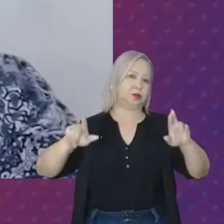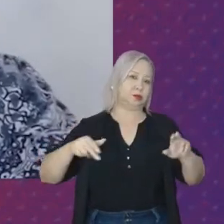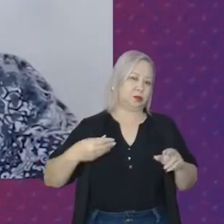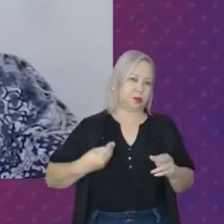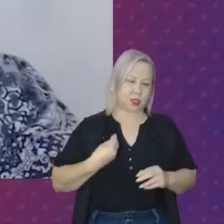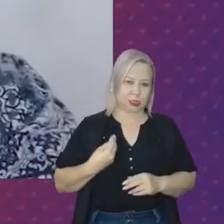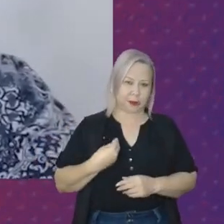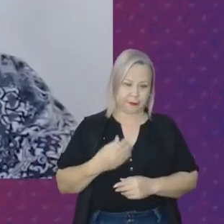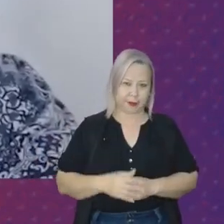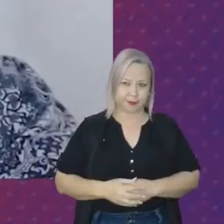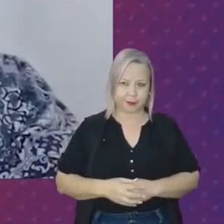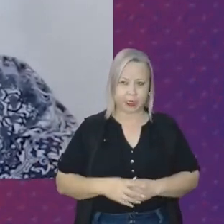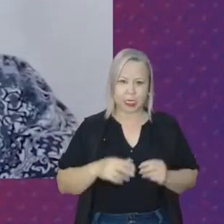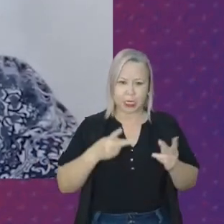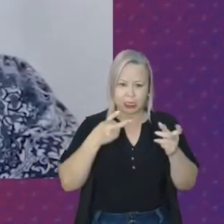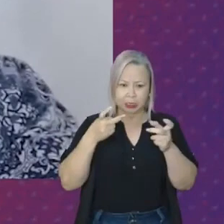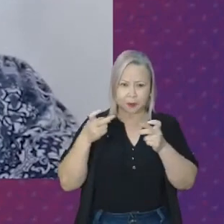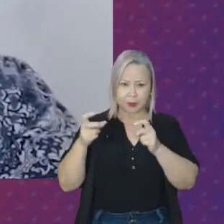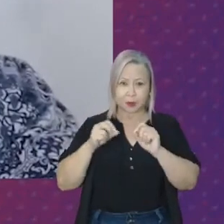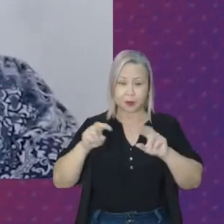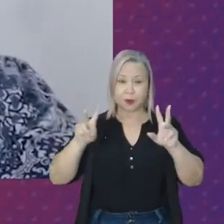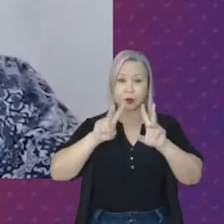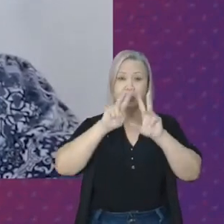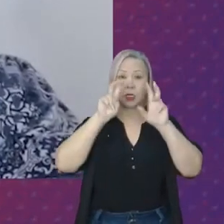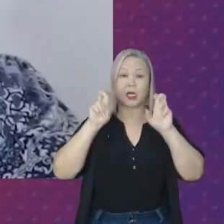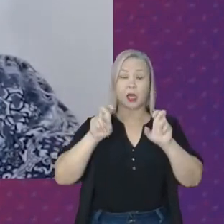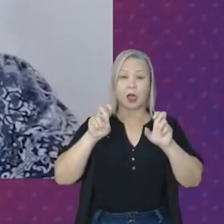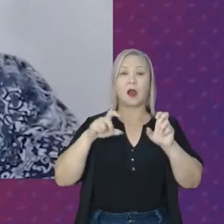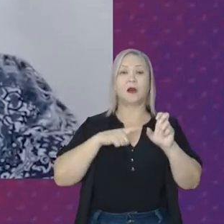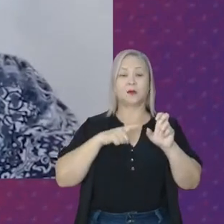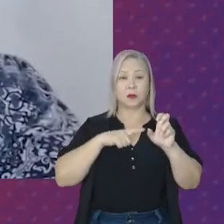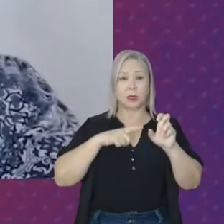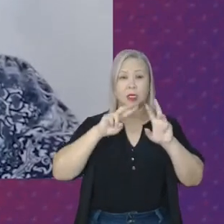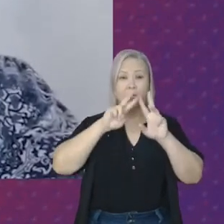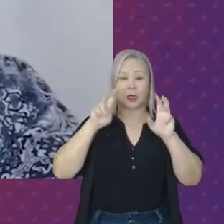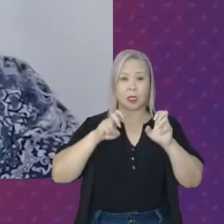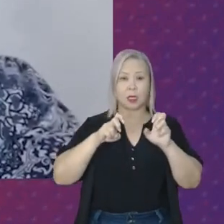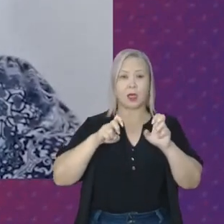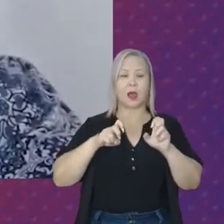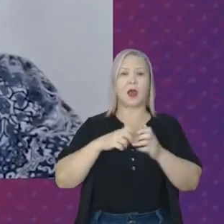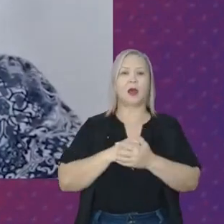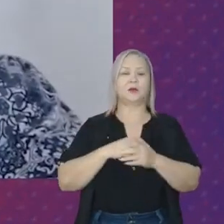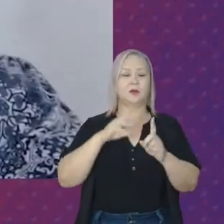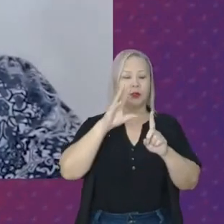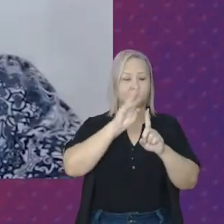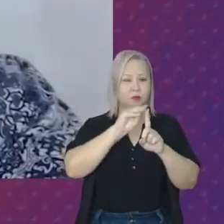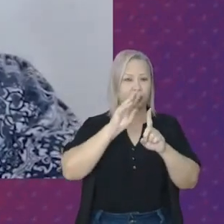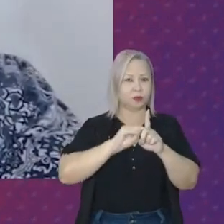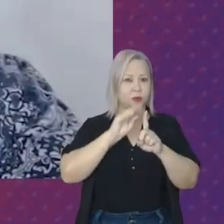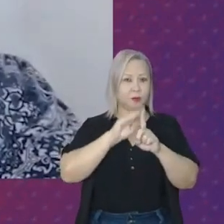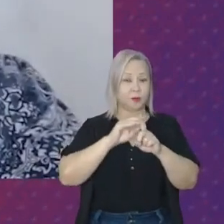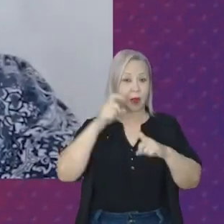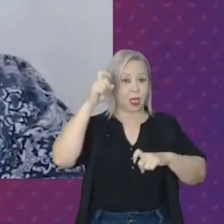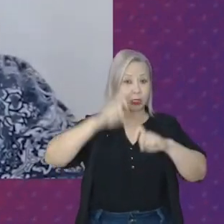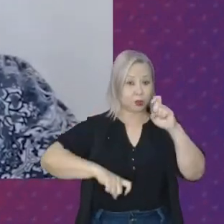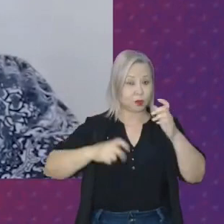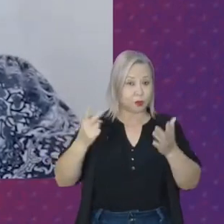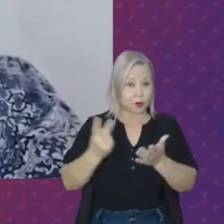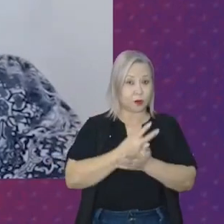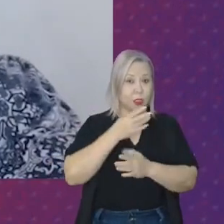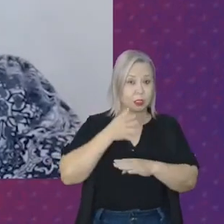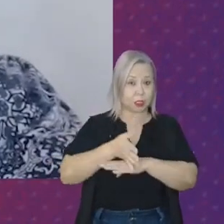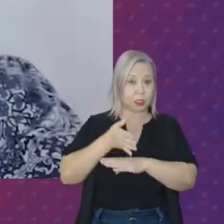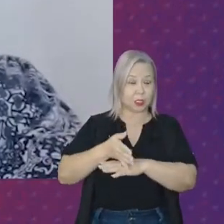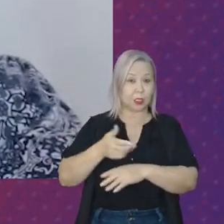visto tão recente tantos casos, né, de assédio acontecendo e estupros acontecendo dentro